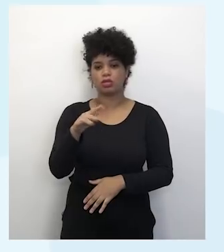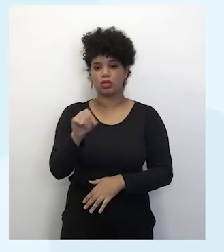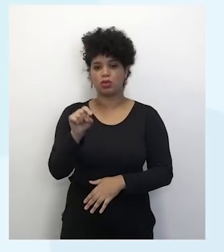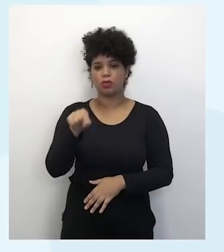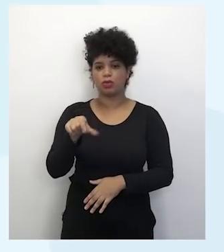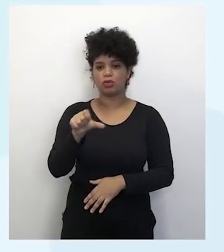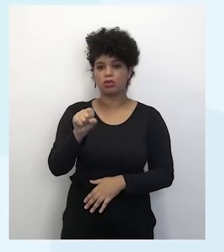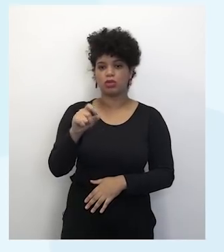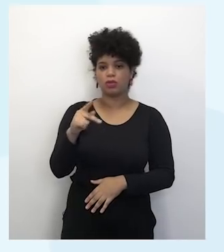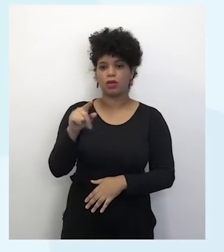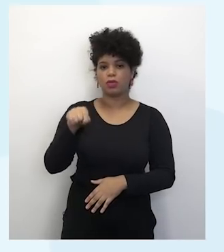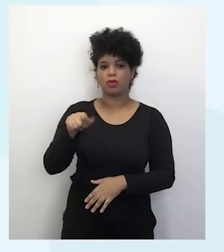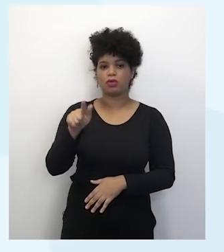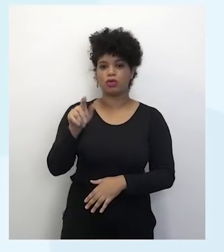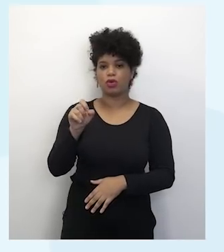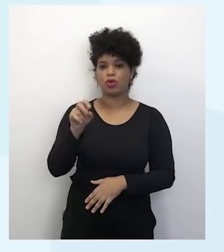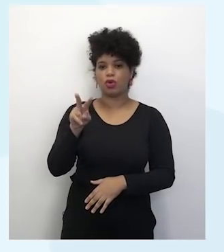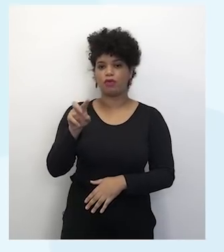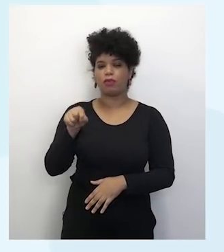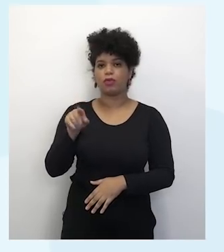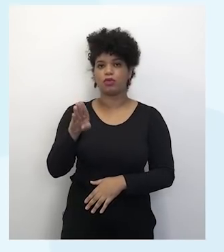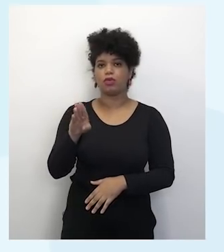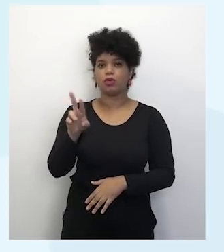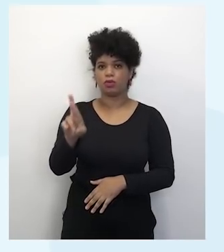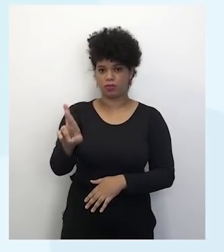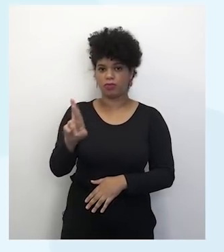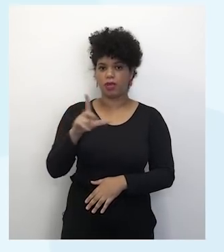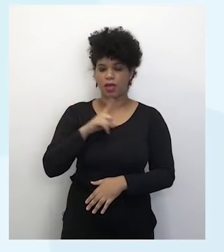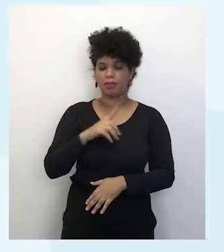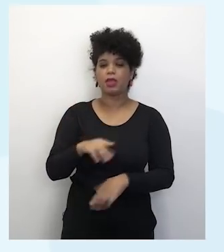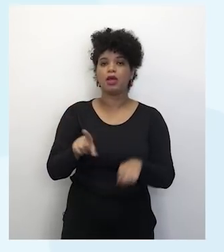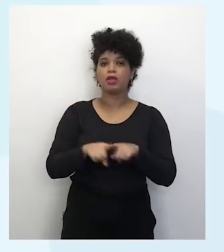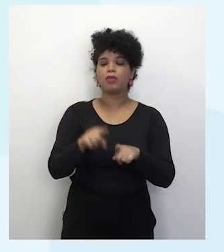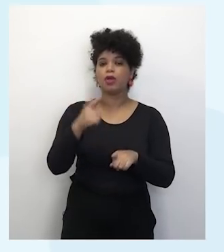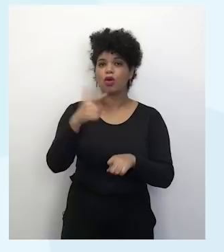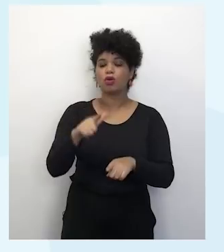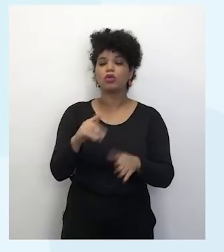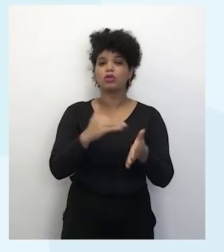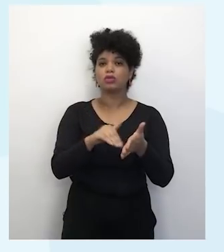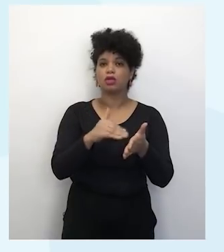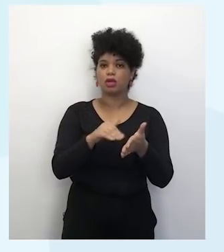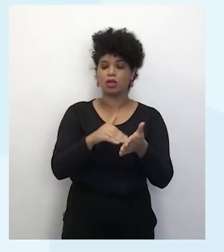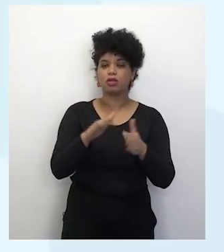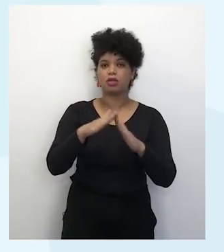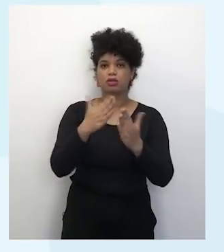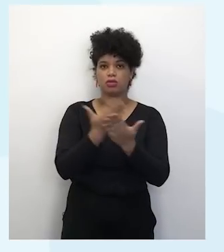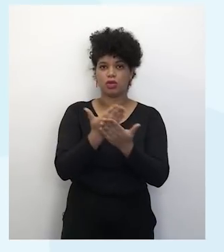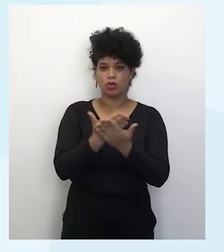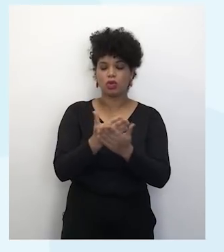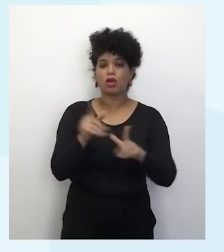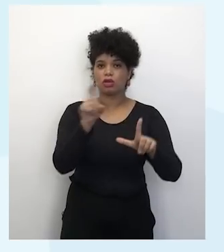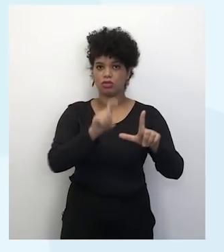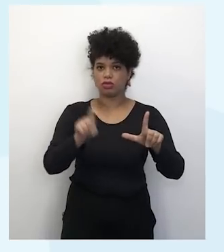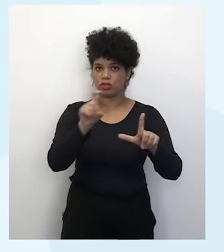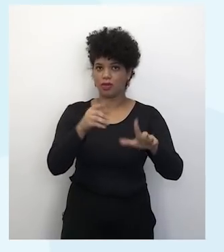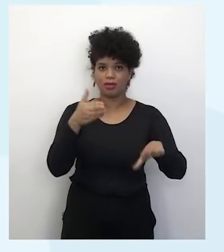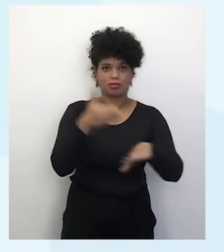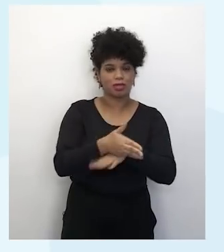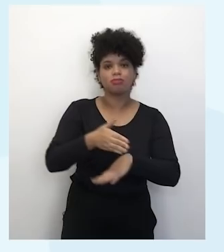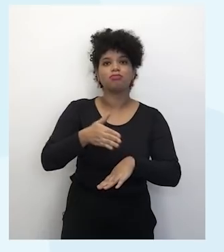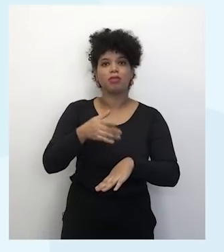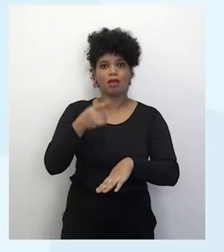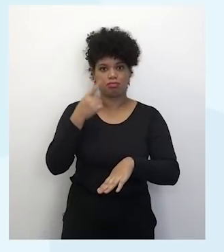sede.educacau.sp.gov.br. Se o aluno digitar no Google Secretaria Escolar Digital, o acesso já é imediato para essa